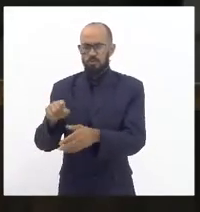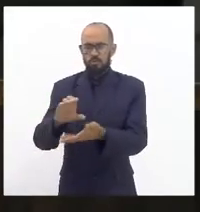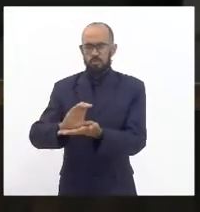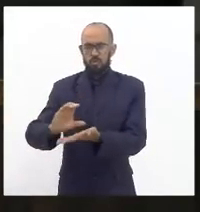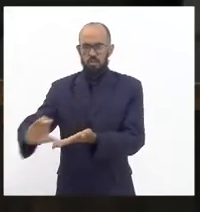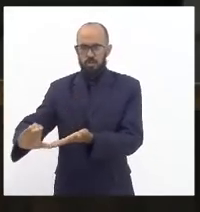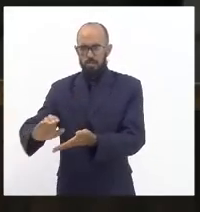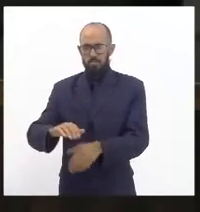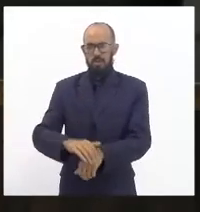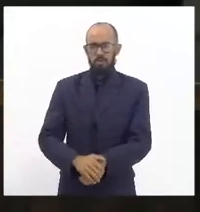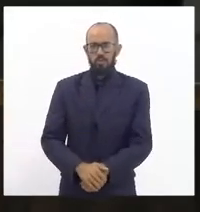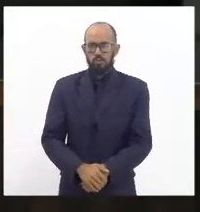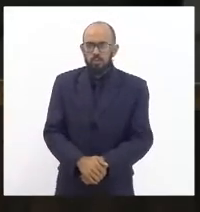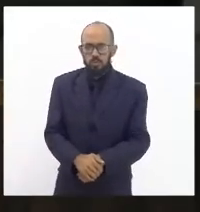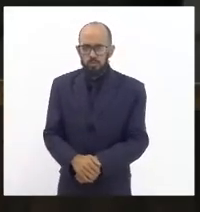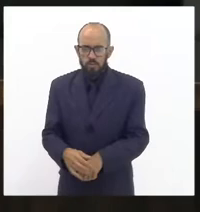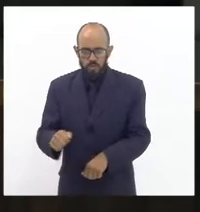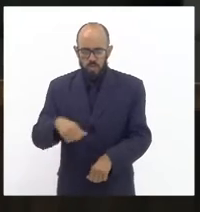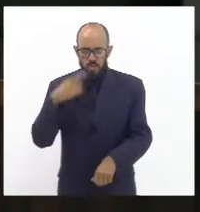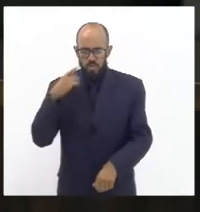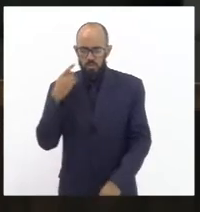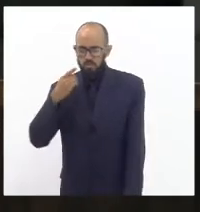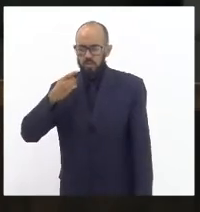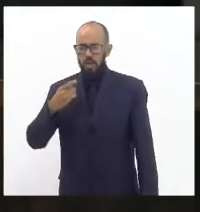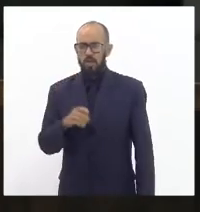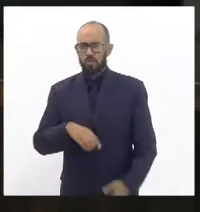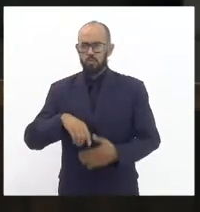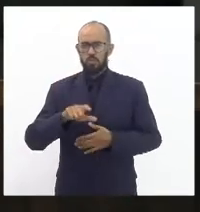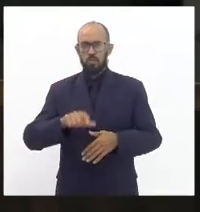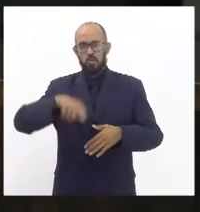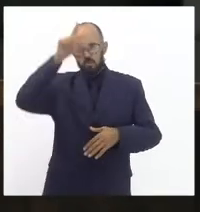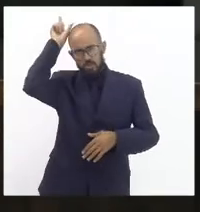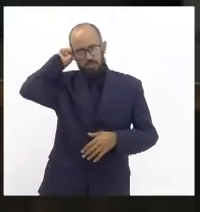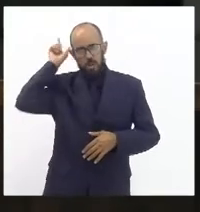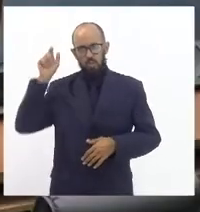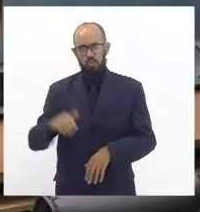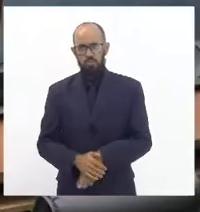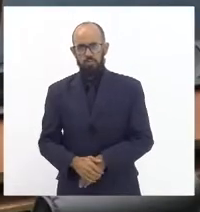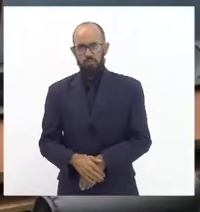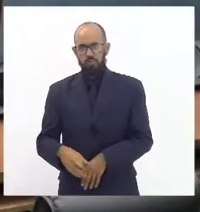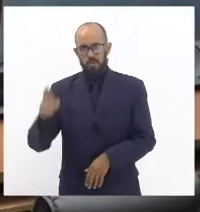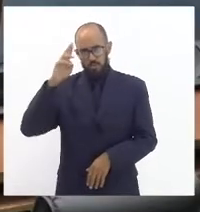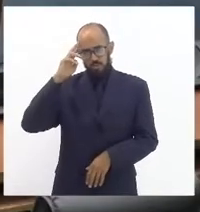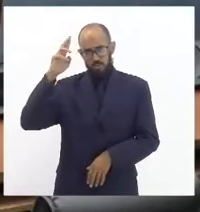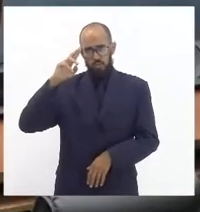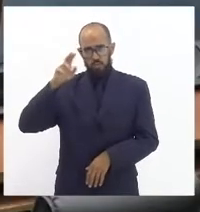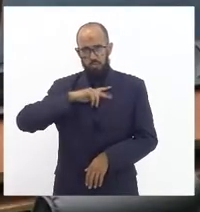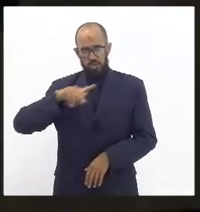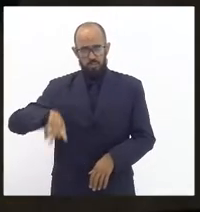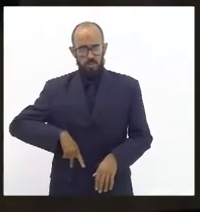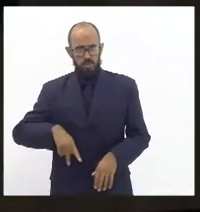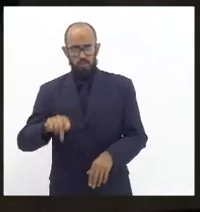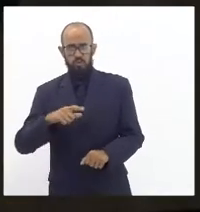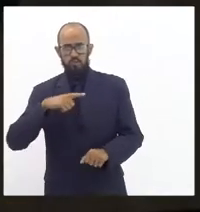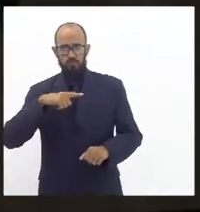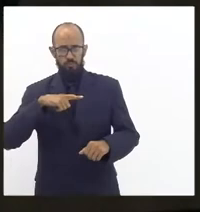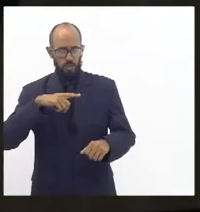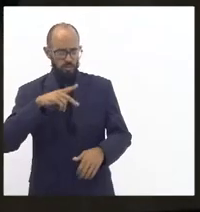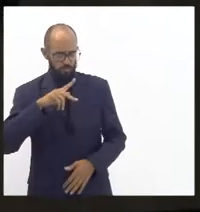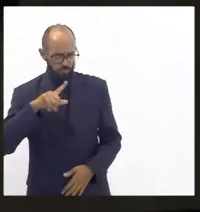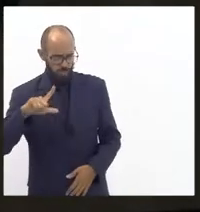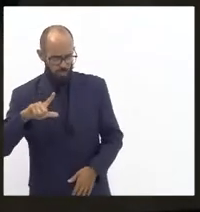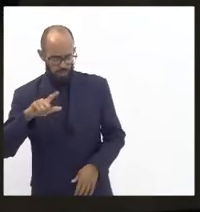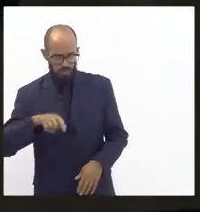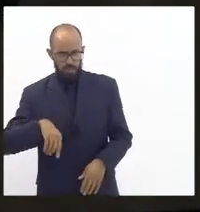permitir parecer pela comissão de concessão Justiça Deputado Luiz Paulo senhor presidente existe o projeto